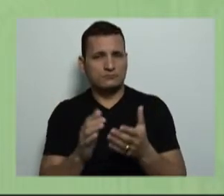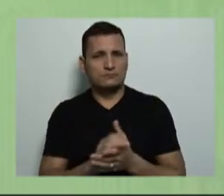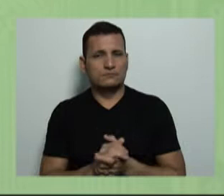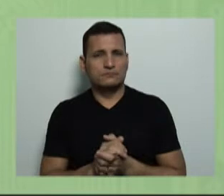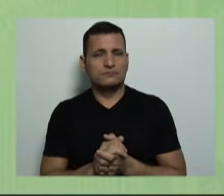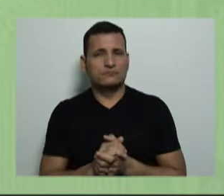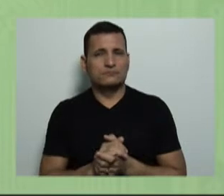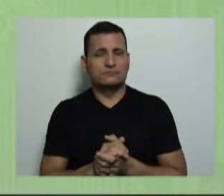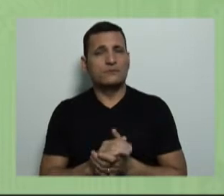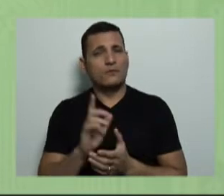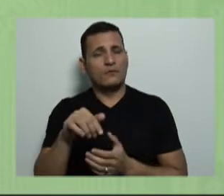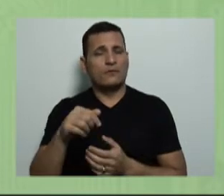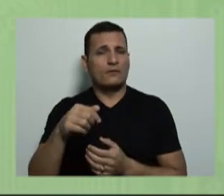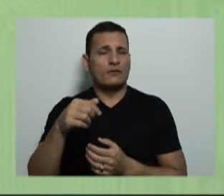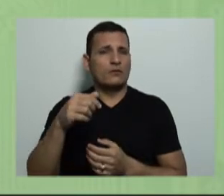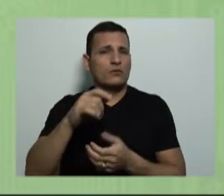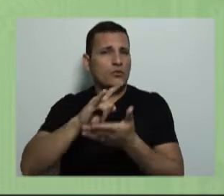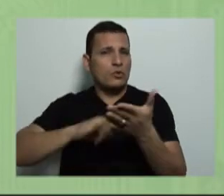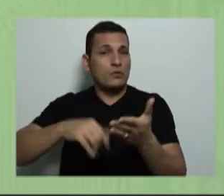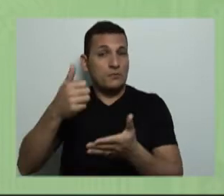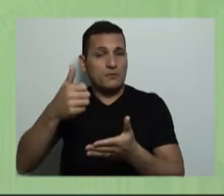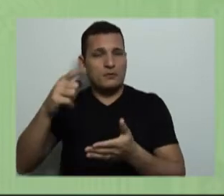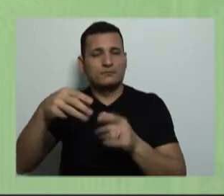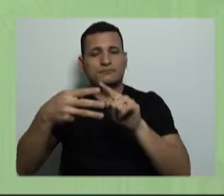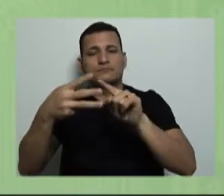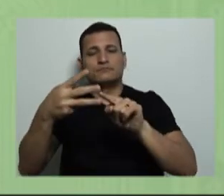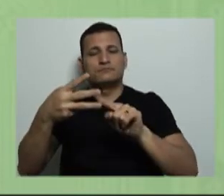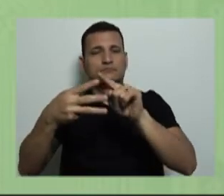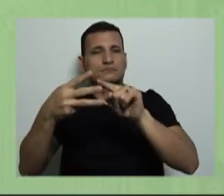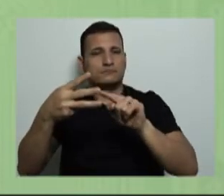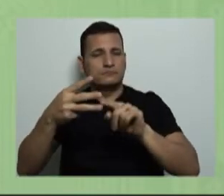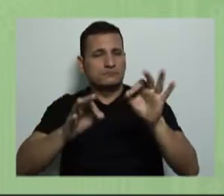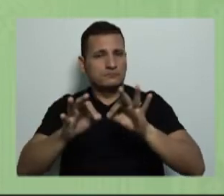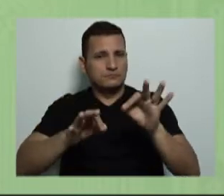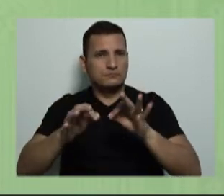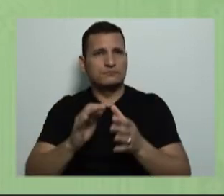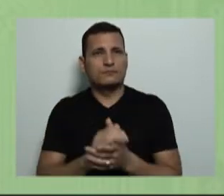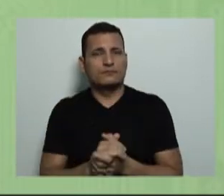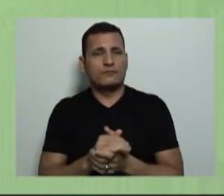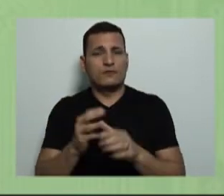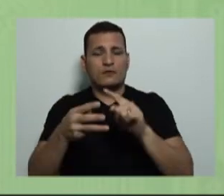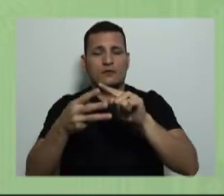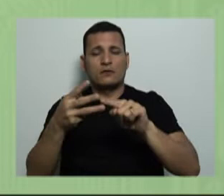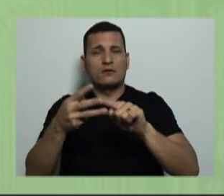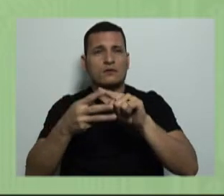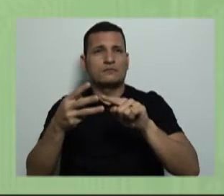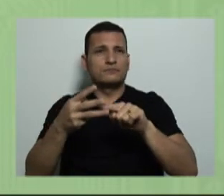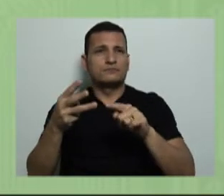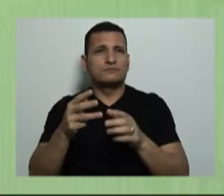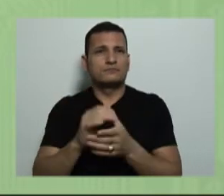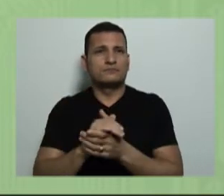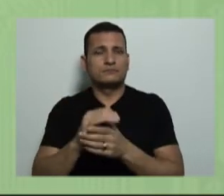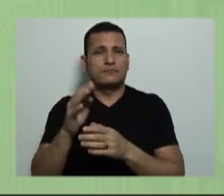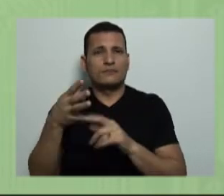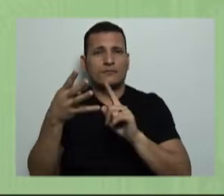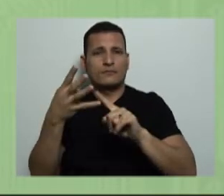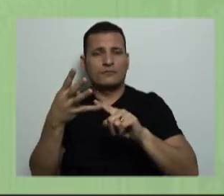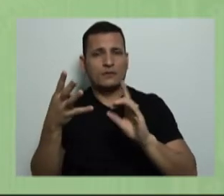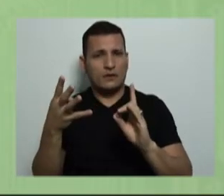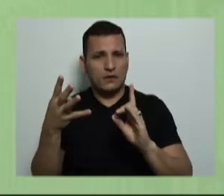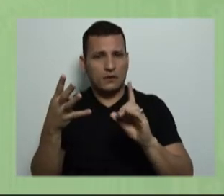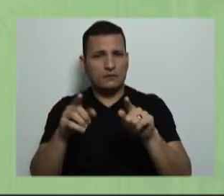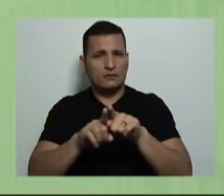os primeiros documentos a serem providenciados. Integram também essa documentação a letra D, que é a autoavaliação